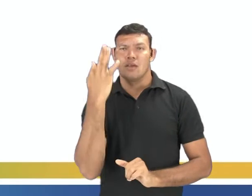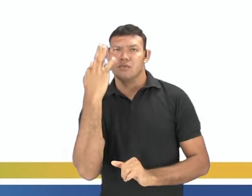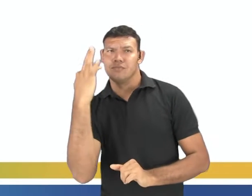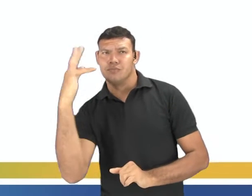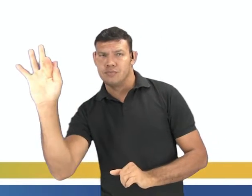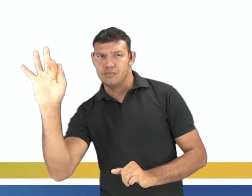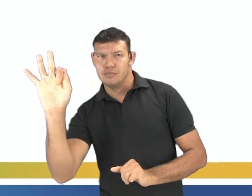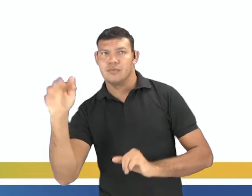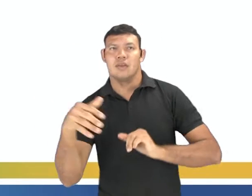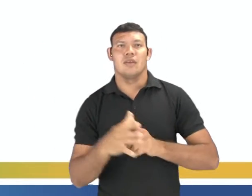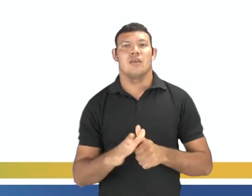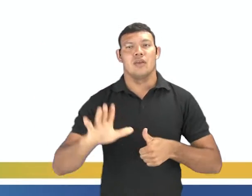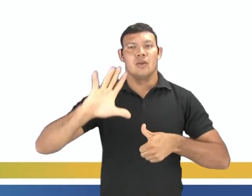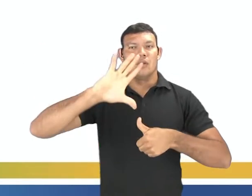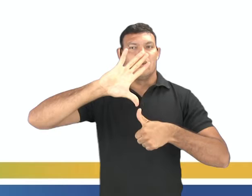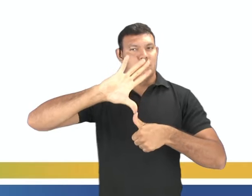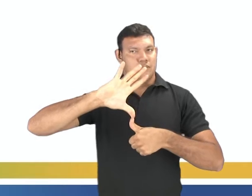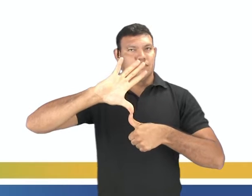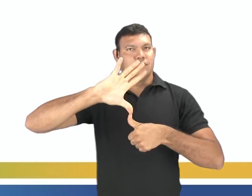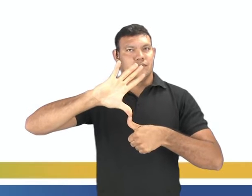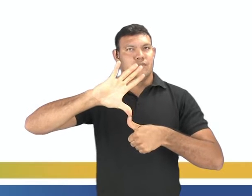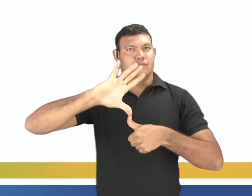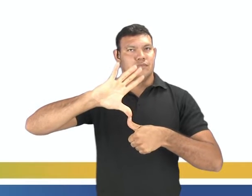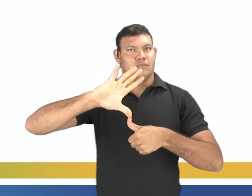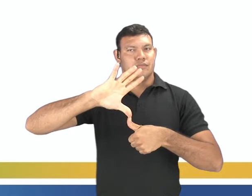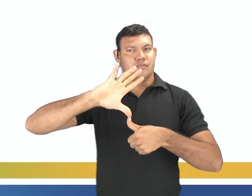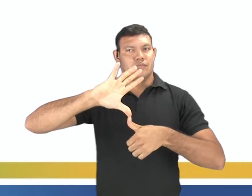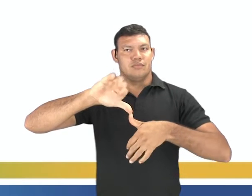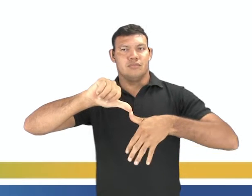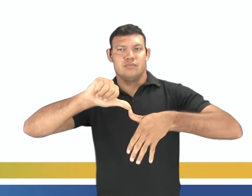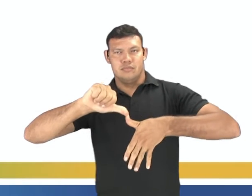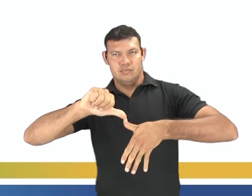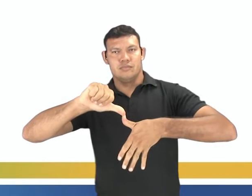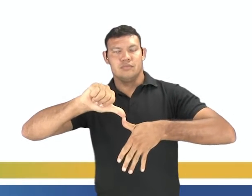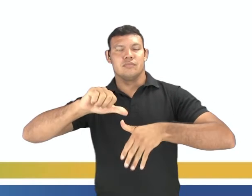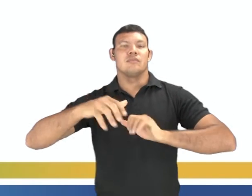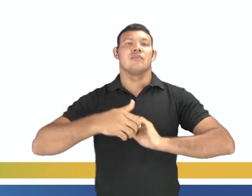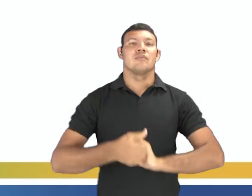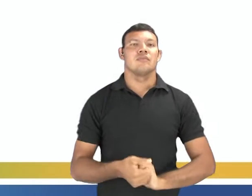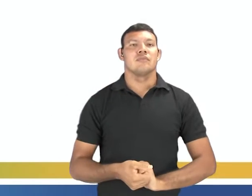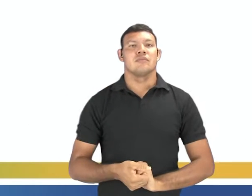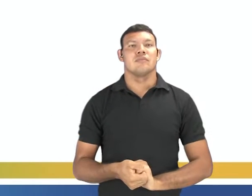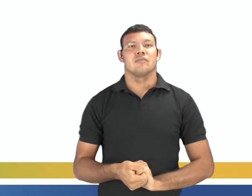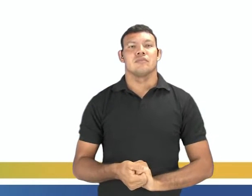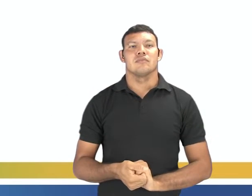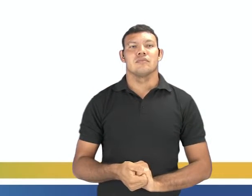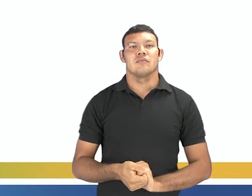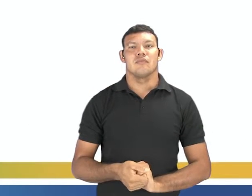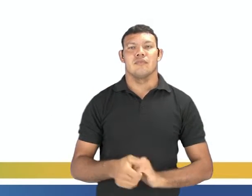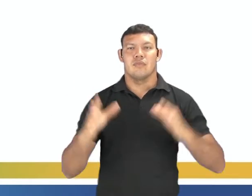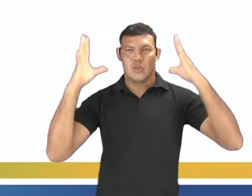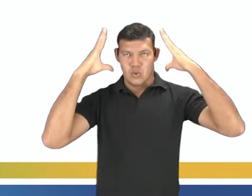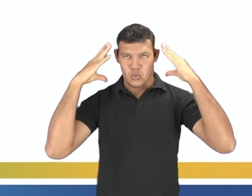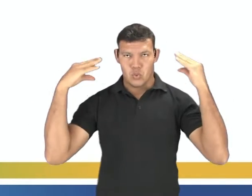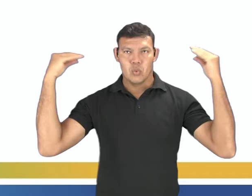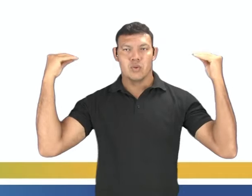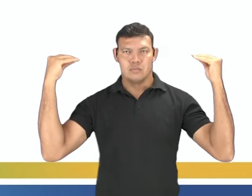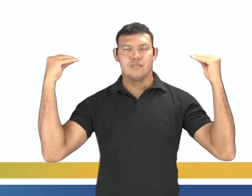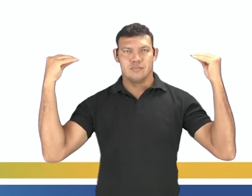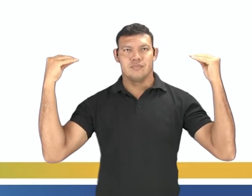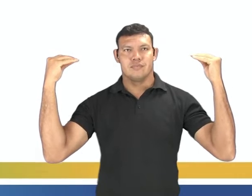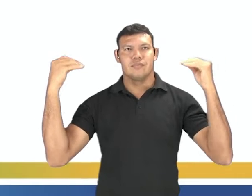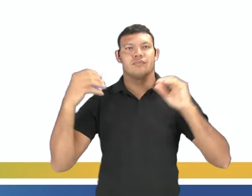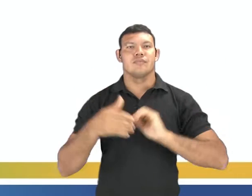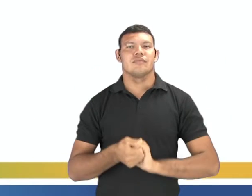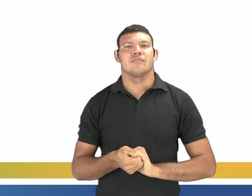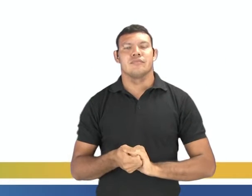franceses, tanto na parte ao norte como na parte sul, e também da Holanda. A princípio essa